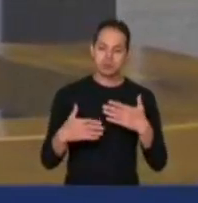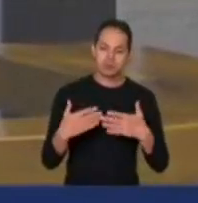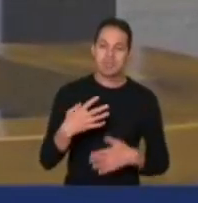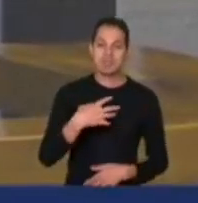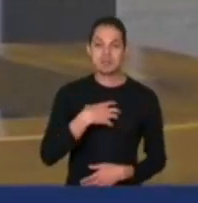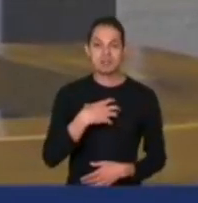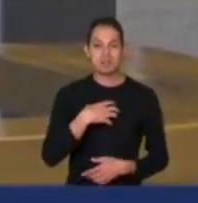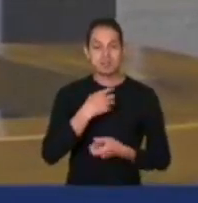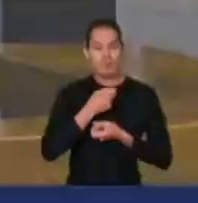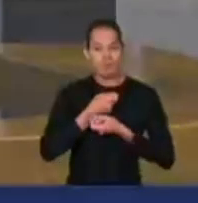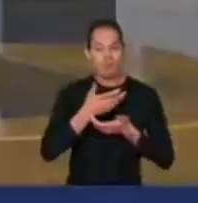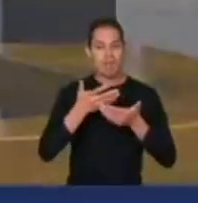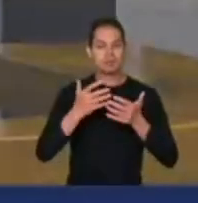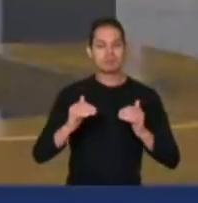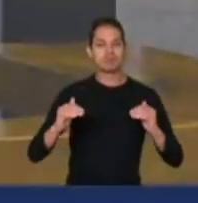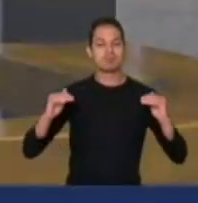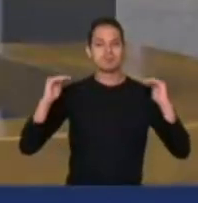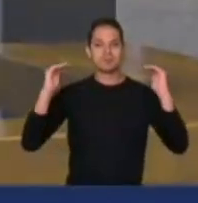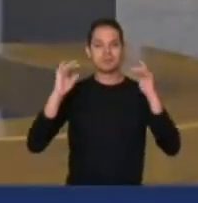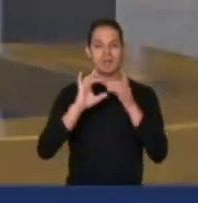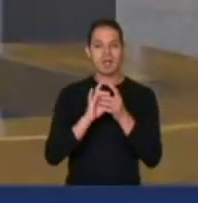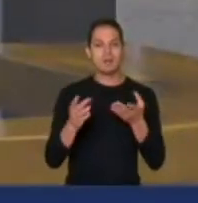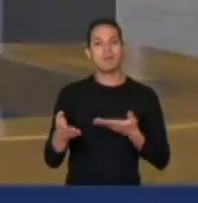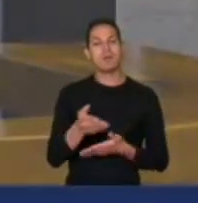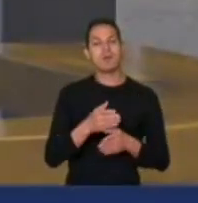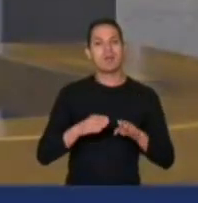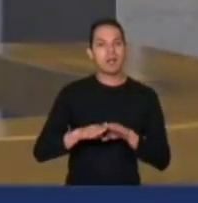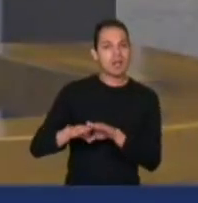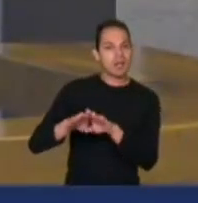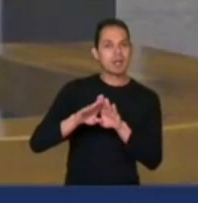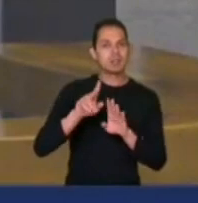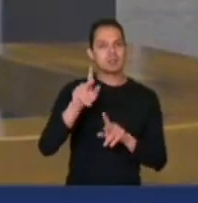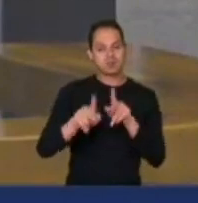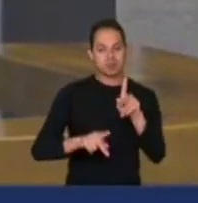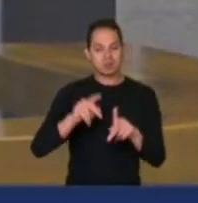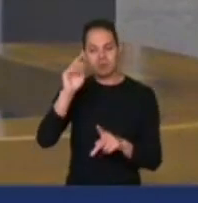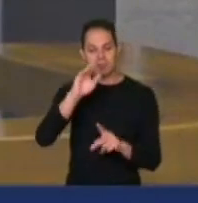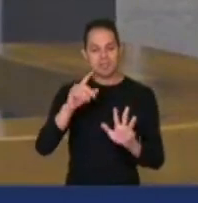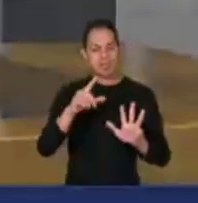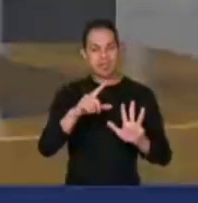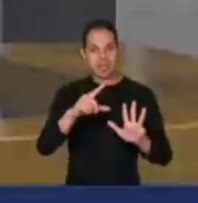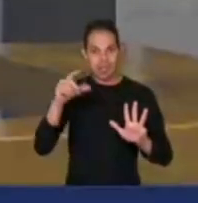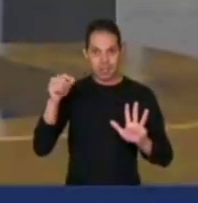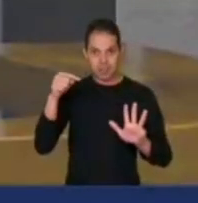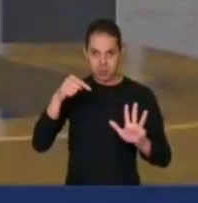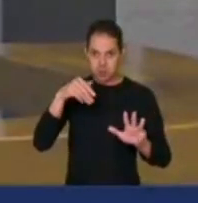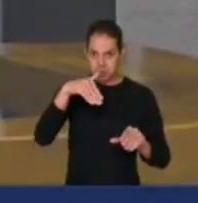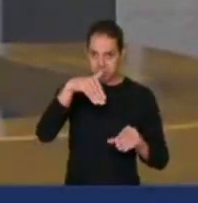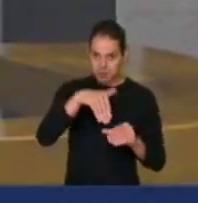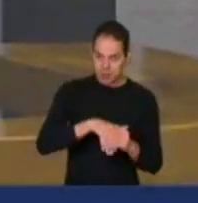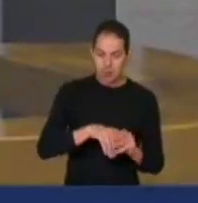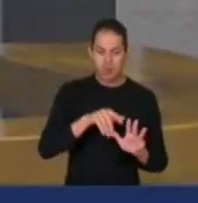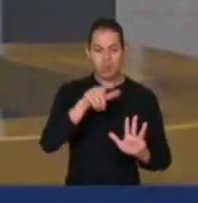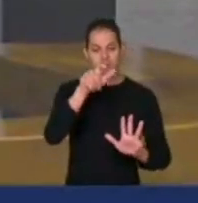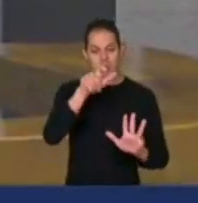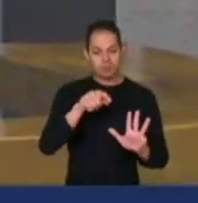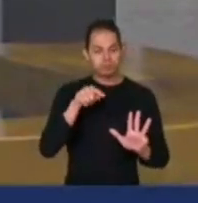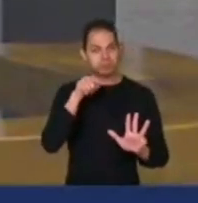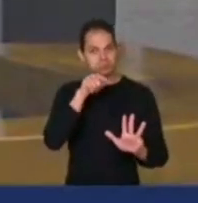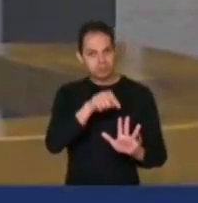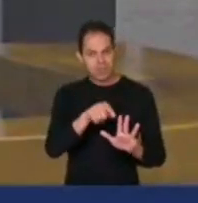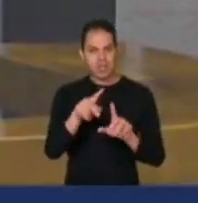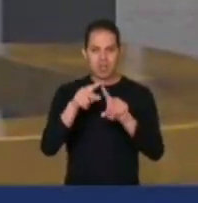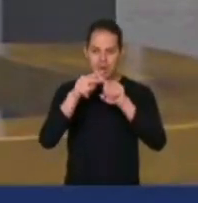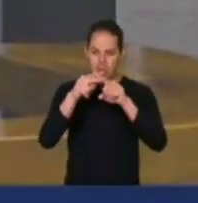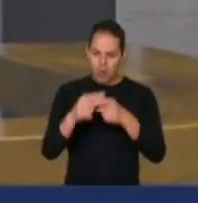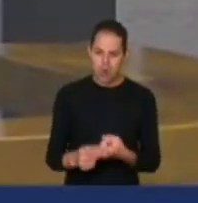expressão soberana, democrática do povo brasileiro que elegeu o presidente Lula para, de fato, consertar essa